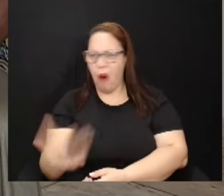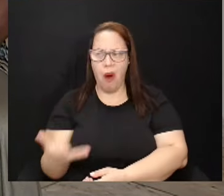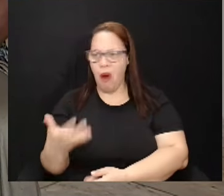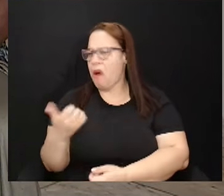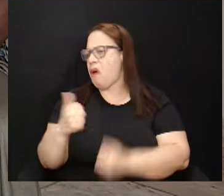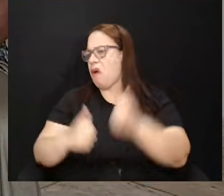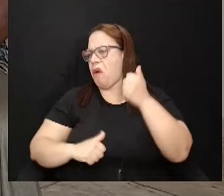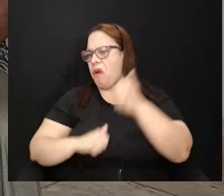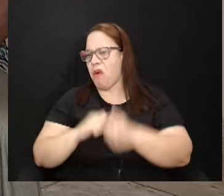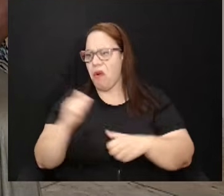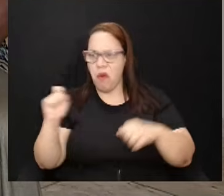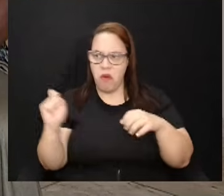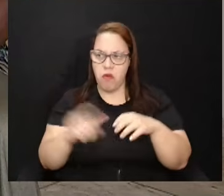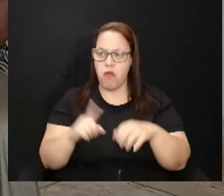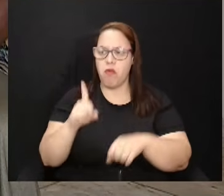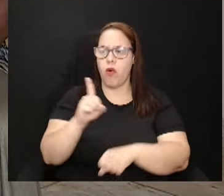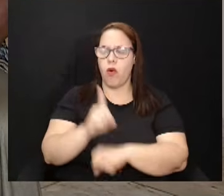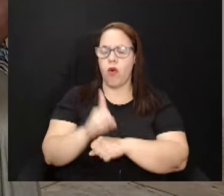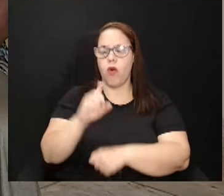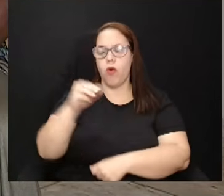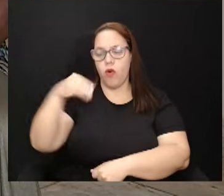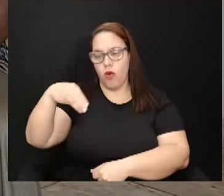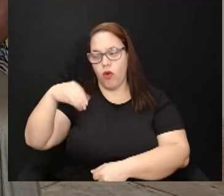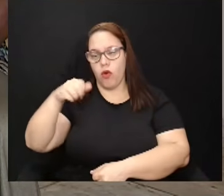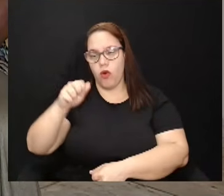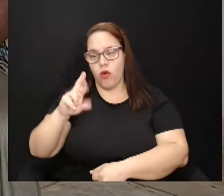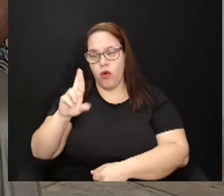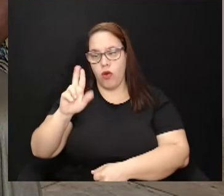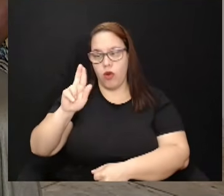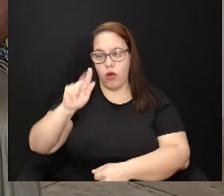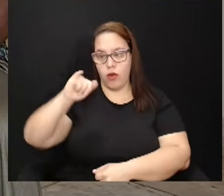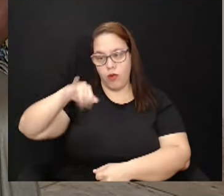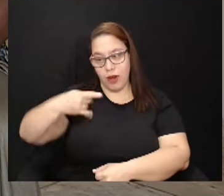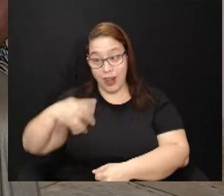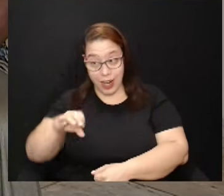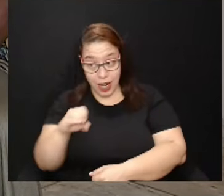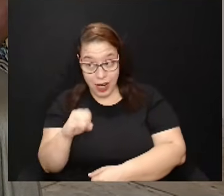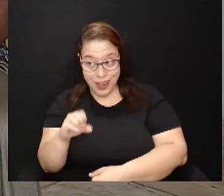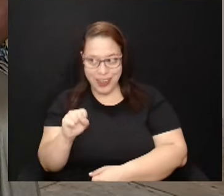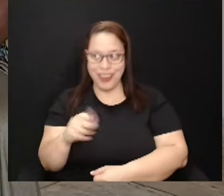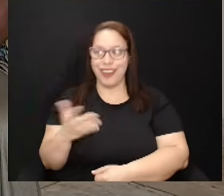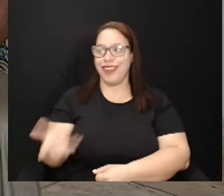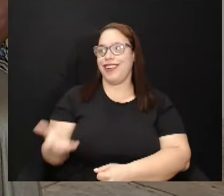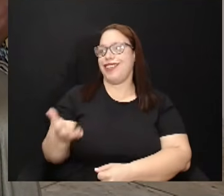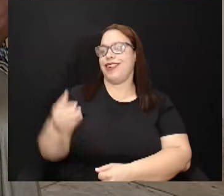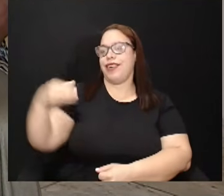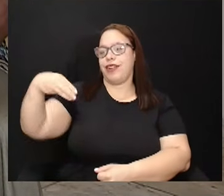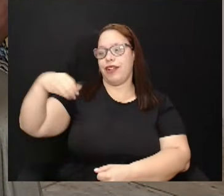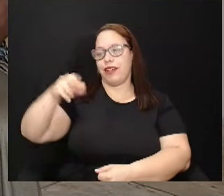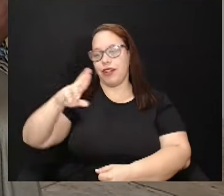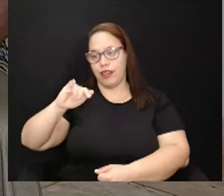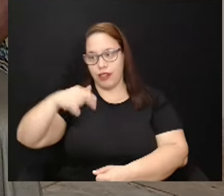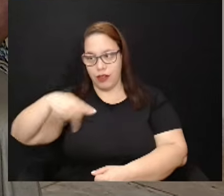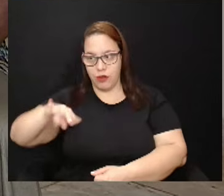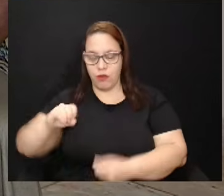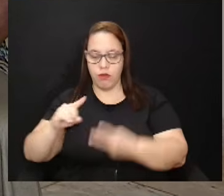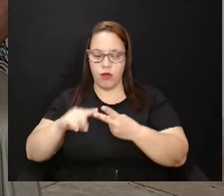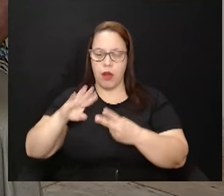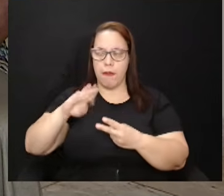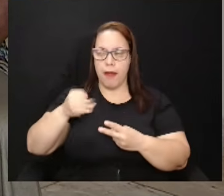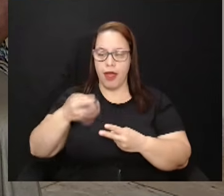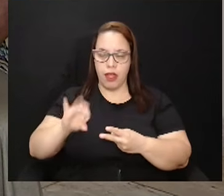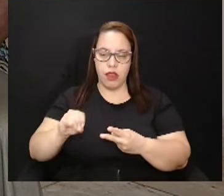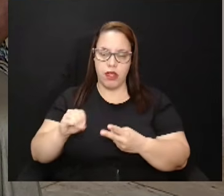Dr. Marquinhos, hoje é Dr. Marquinhos, mas era o Marquinhos, Betão, enfim, a turma